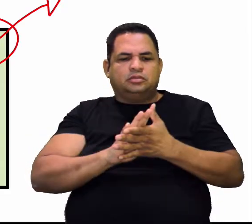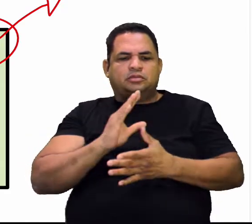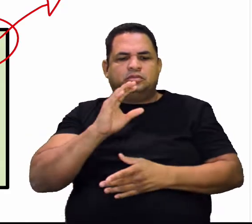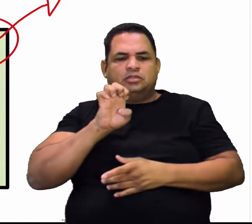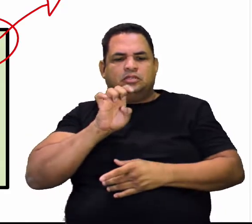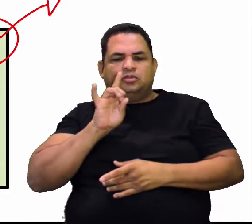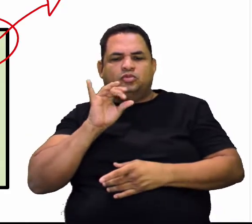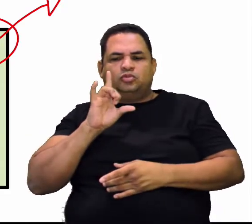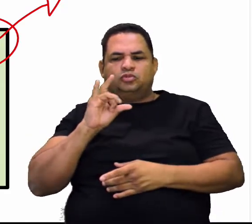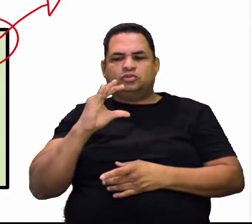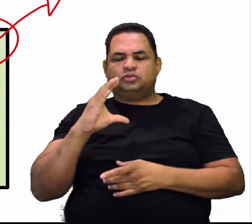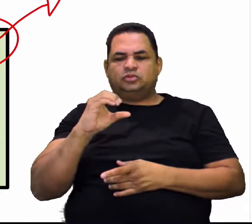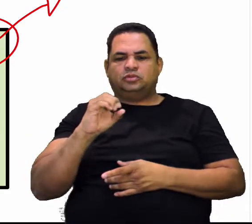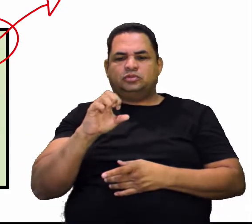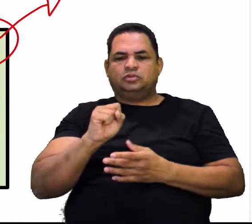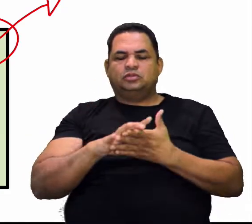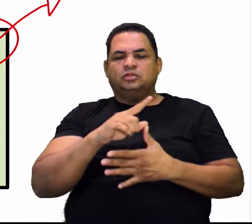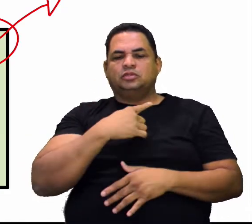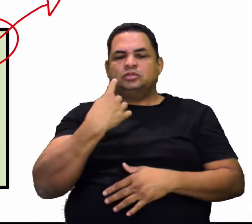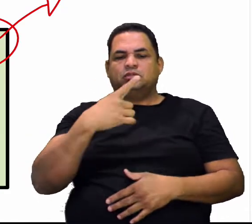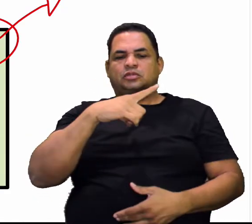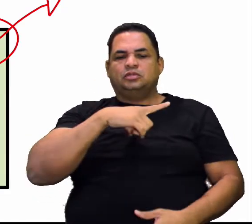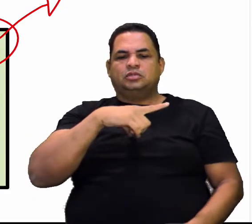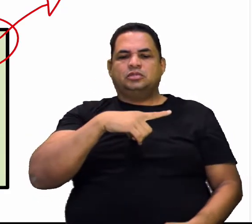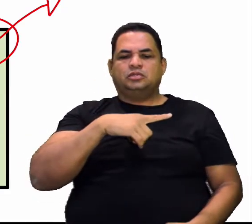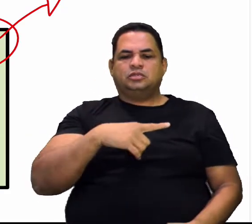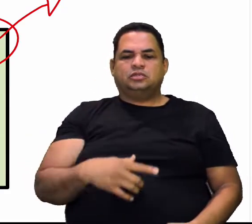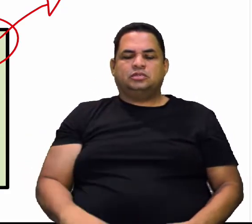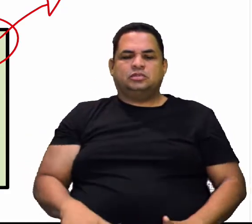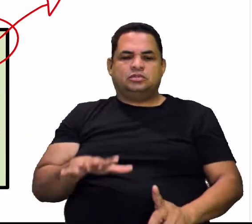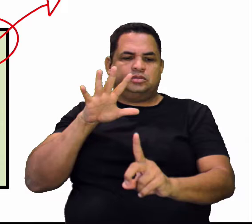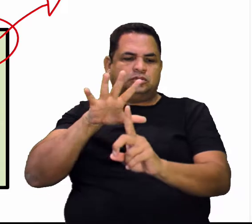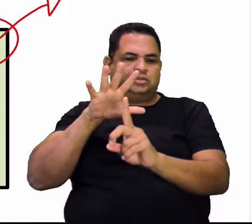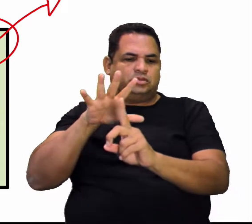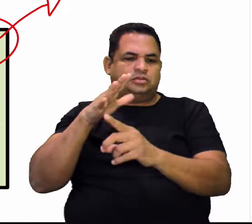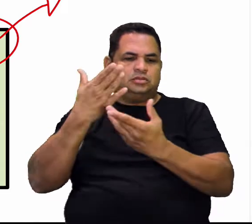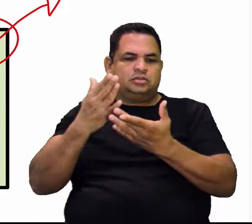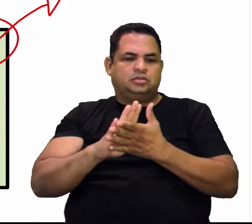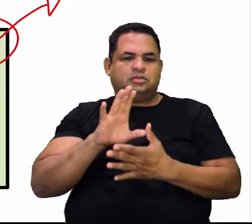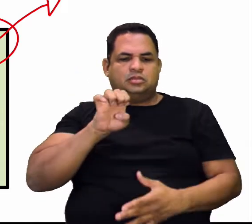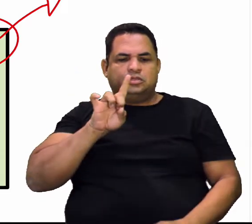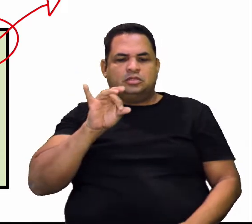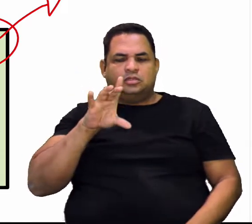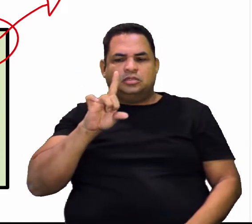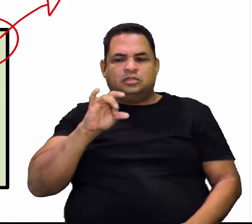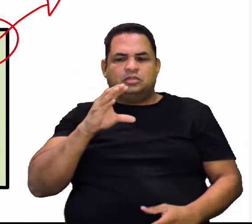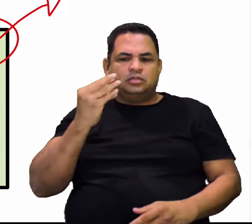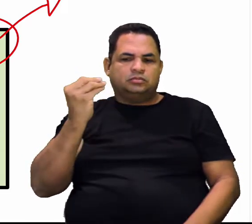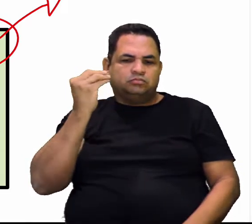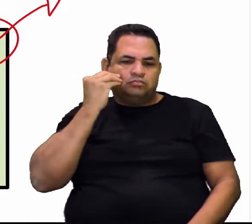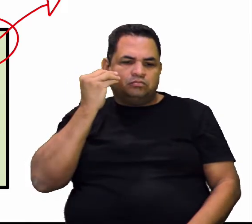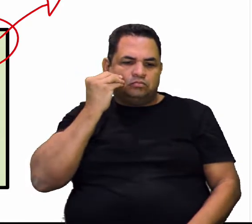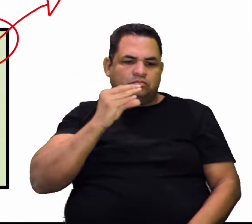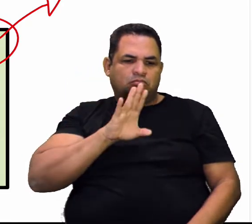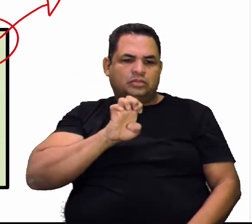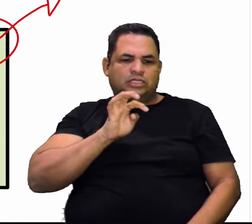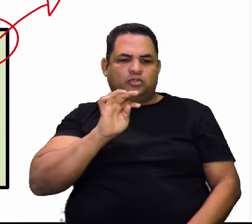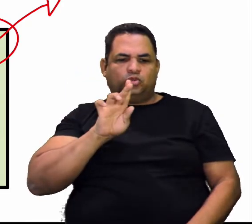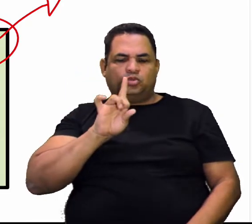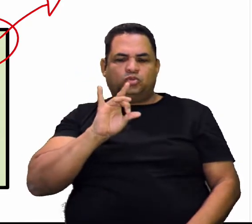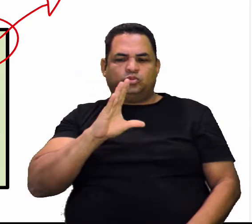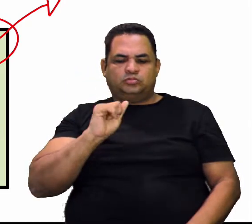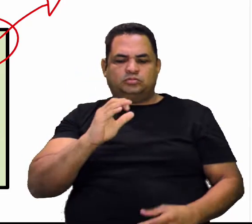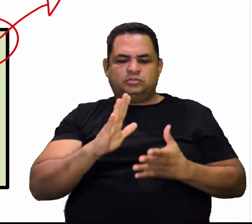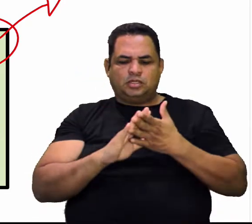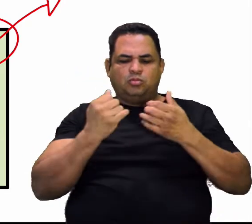etruscos. Nós temos aí essa influência dos etruscos, essa tentativa. Os etruscos eles vão